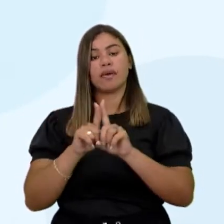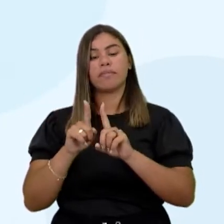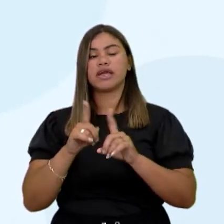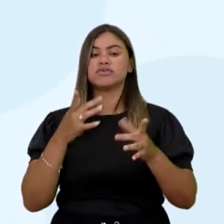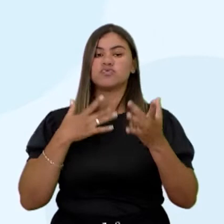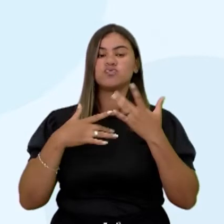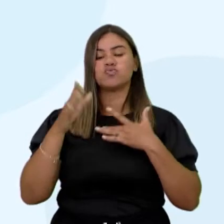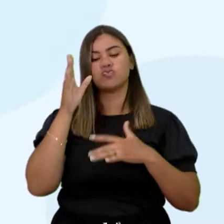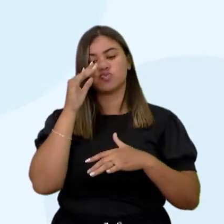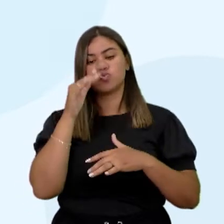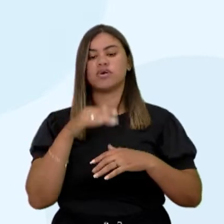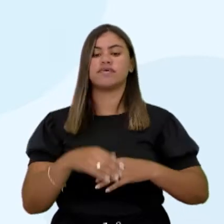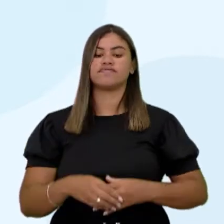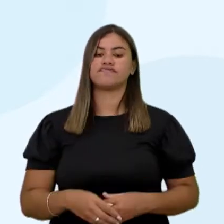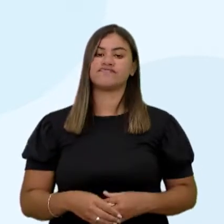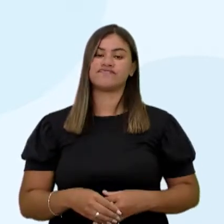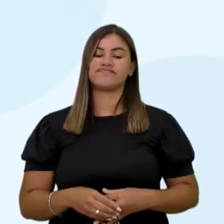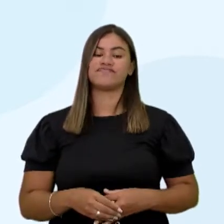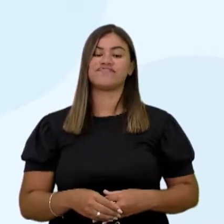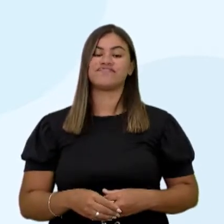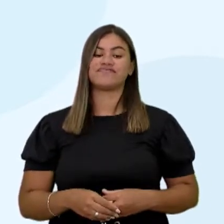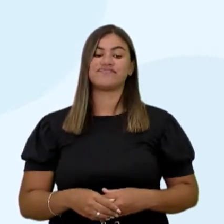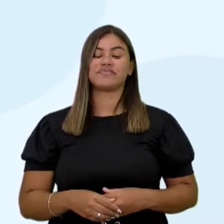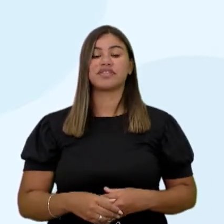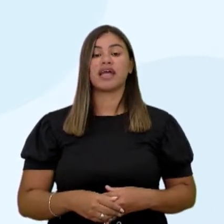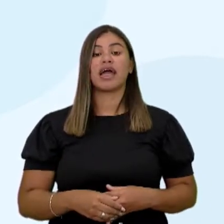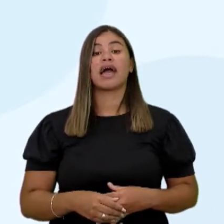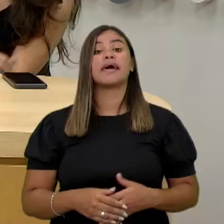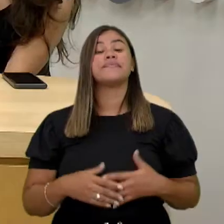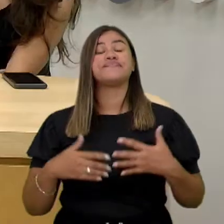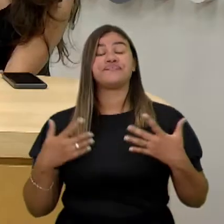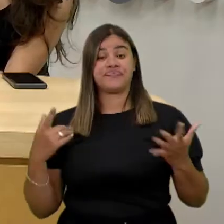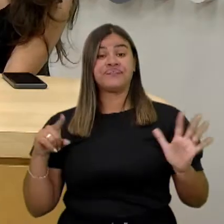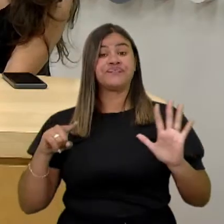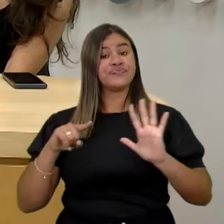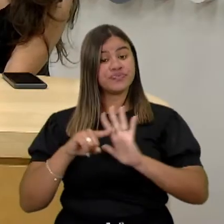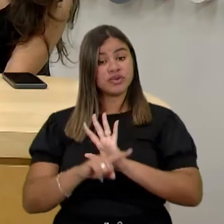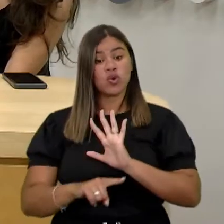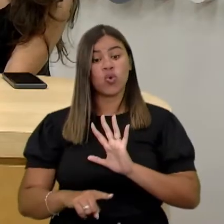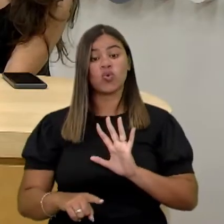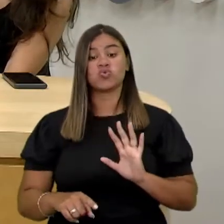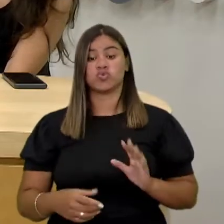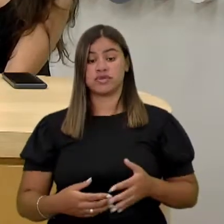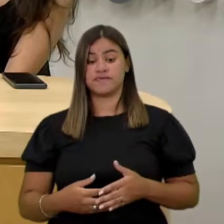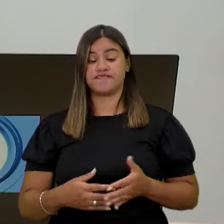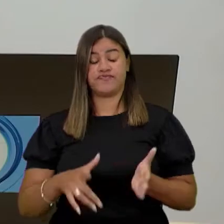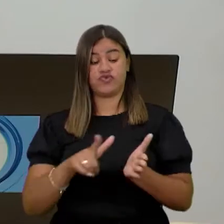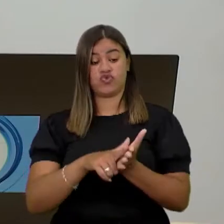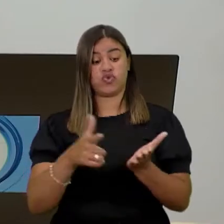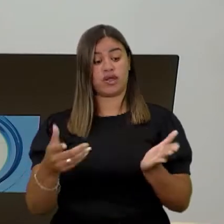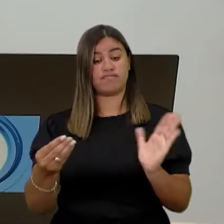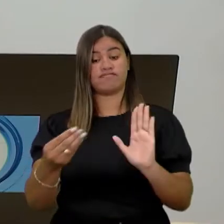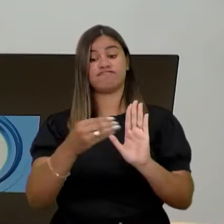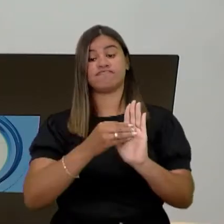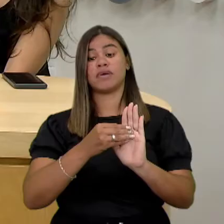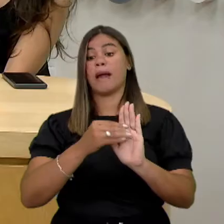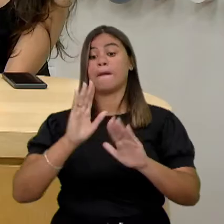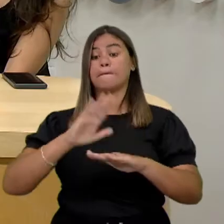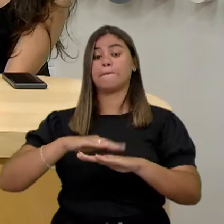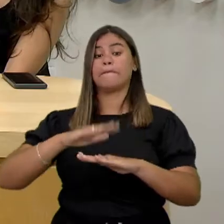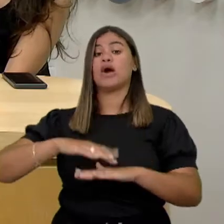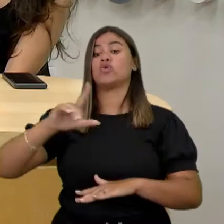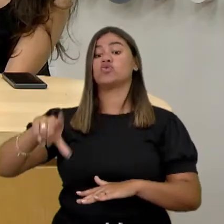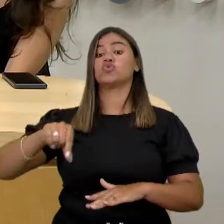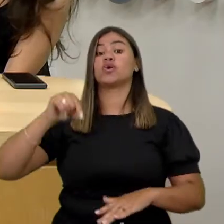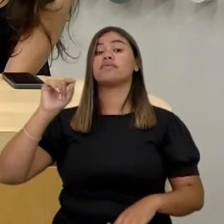você estava falando. Né? Exatamente. Quem escolhe o que vai ser posto no jornal? É isso,